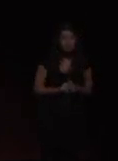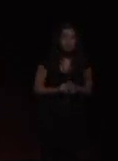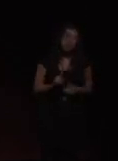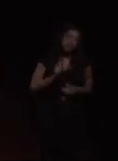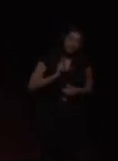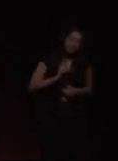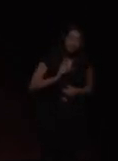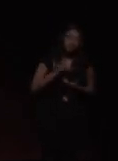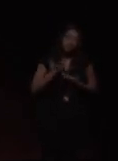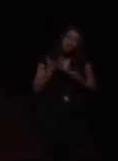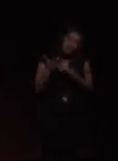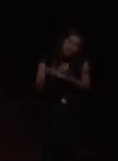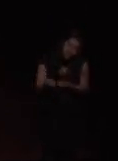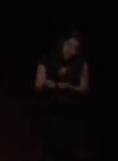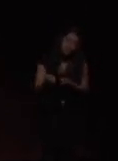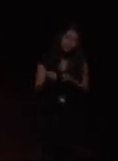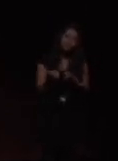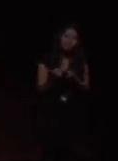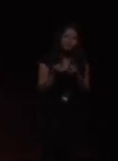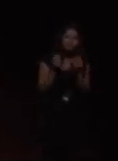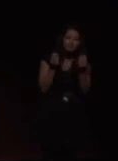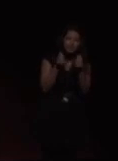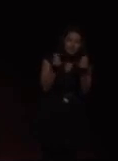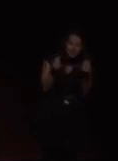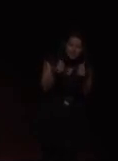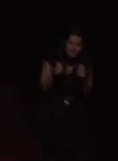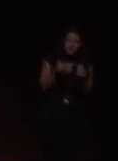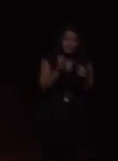narrativa, todos temos que dar sentido